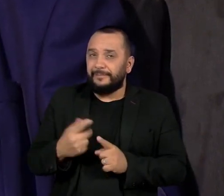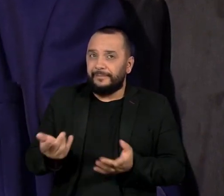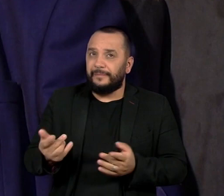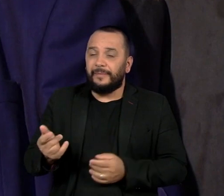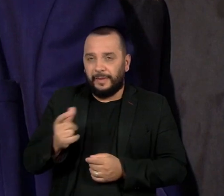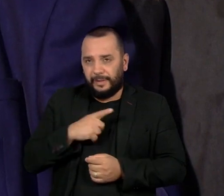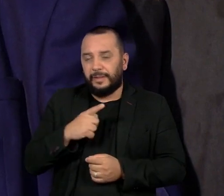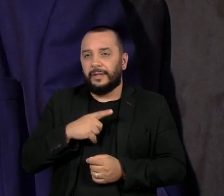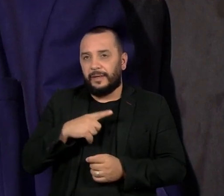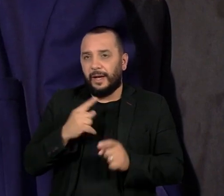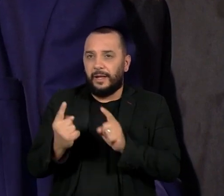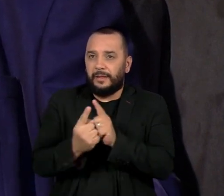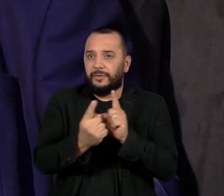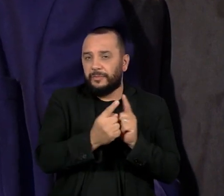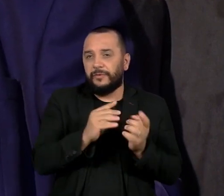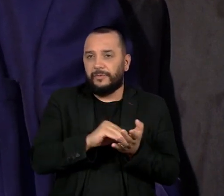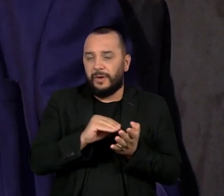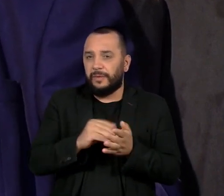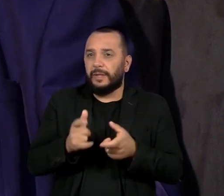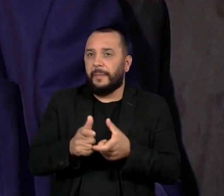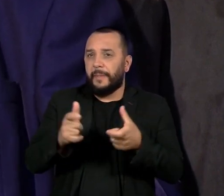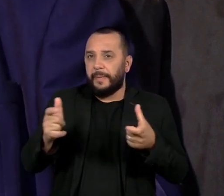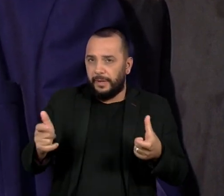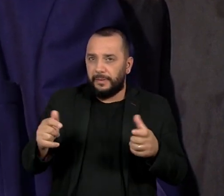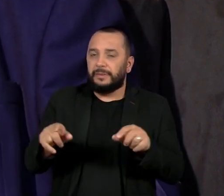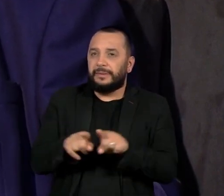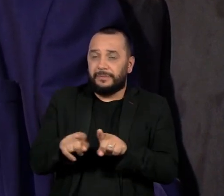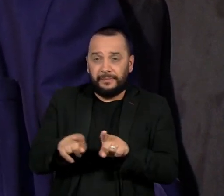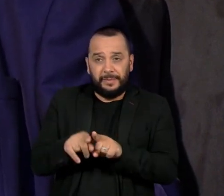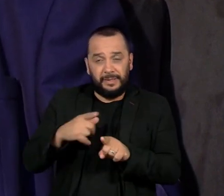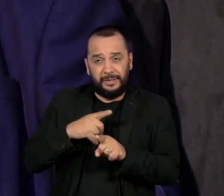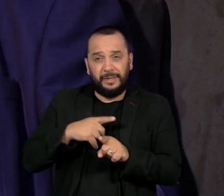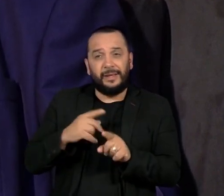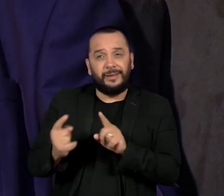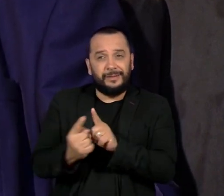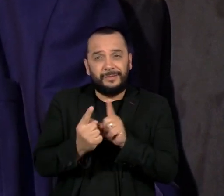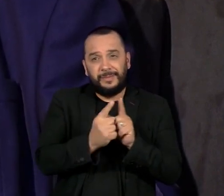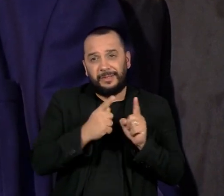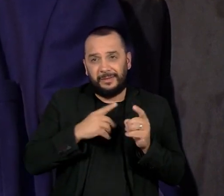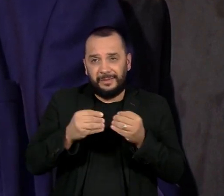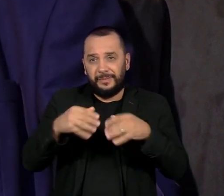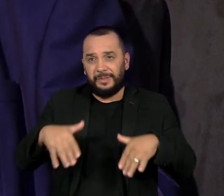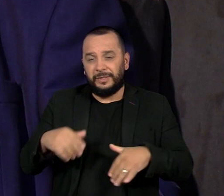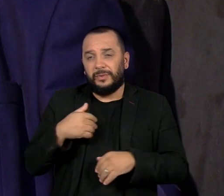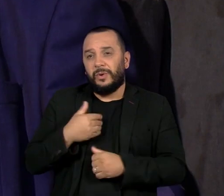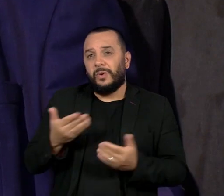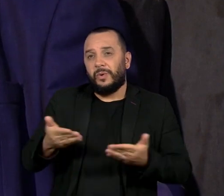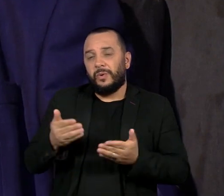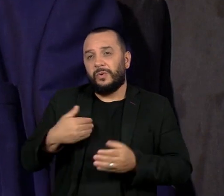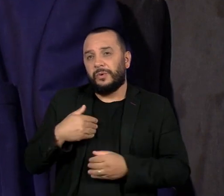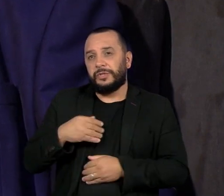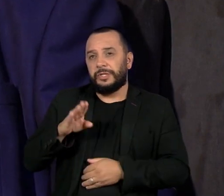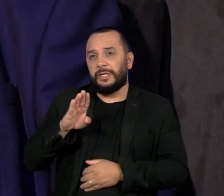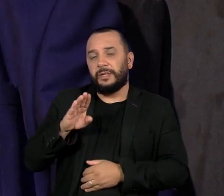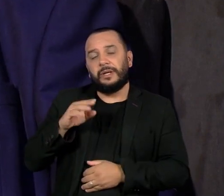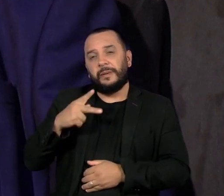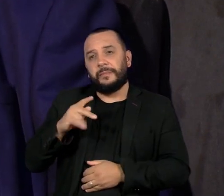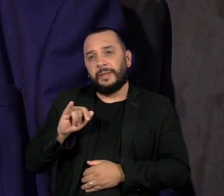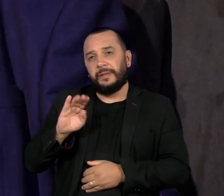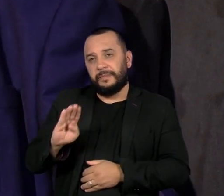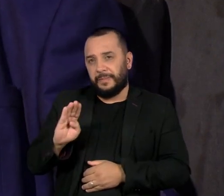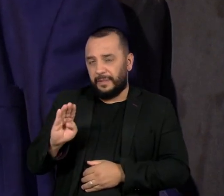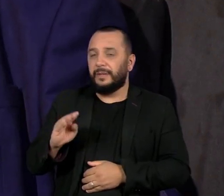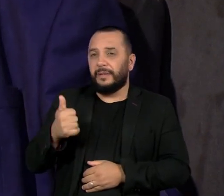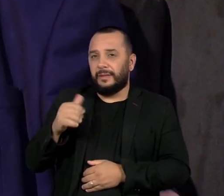demanda cresce, os sistemas também têm muito desperdício, né? Hoje a gente tem um PIB de praticamente 10% do